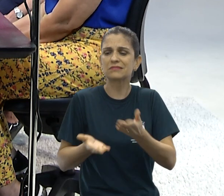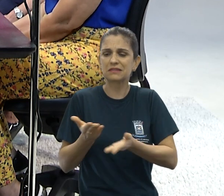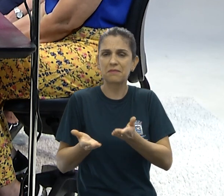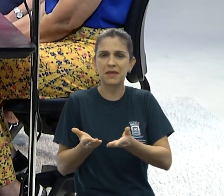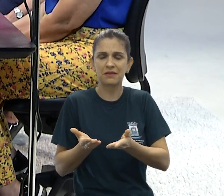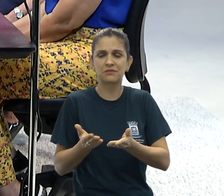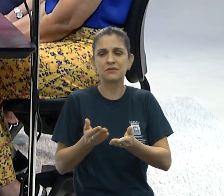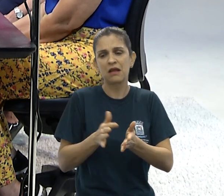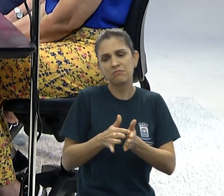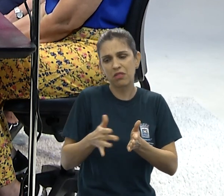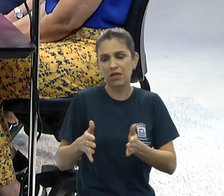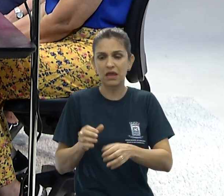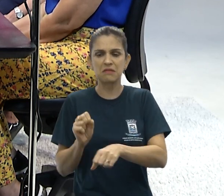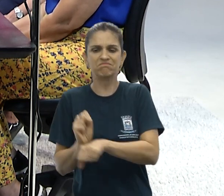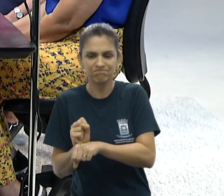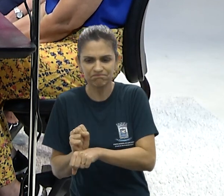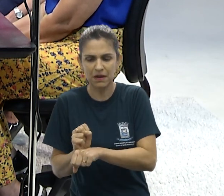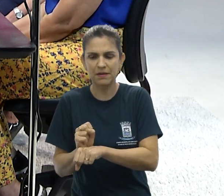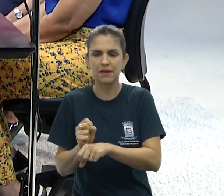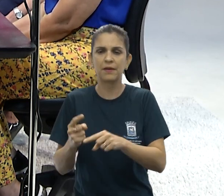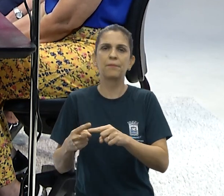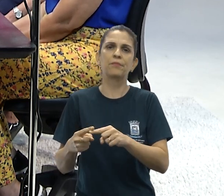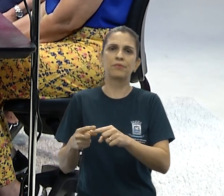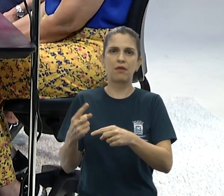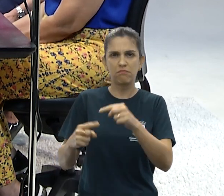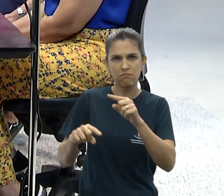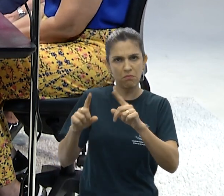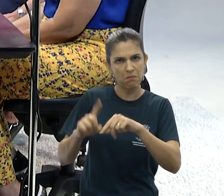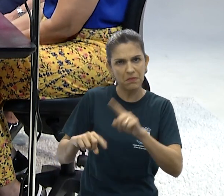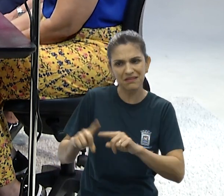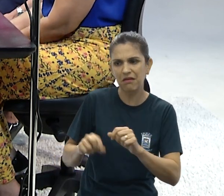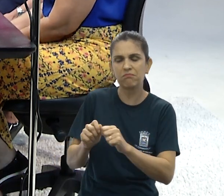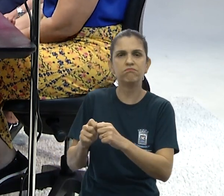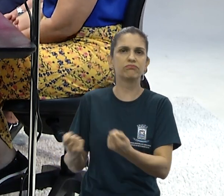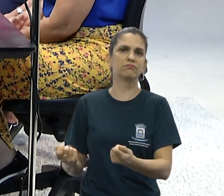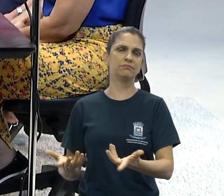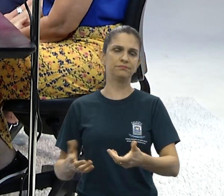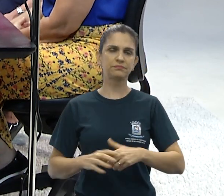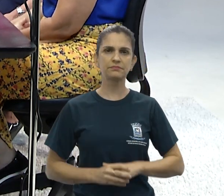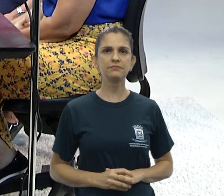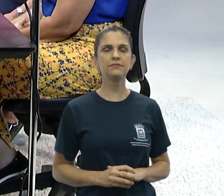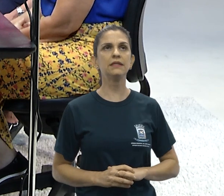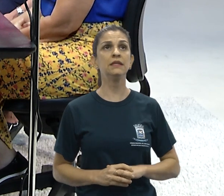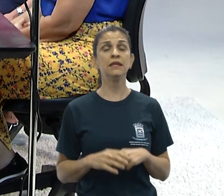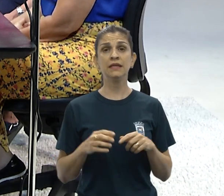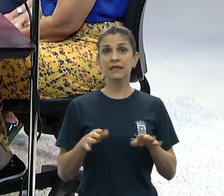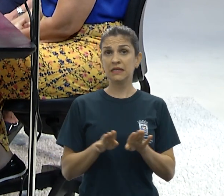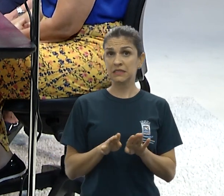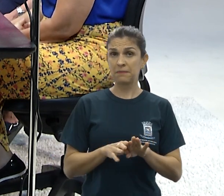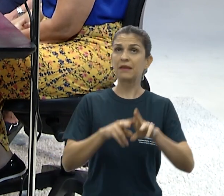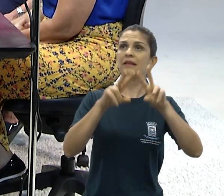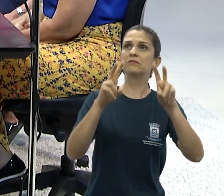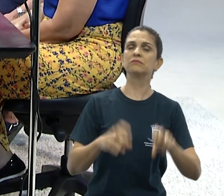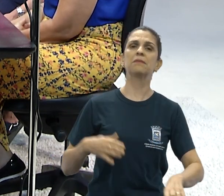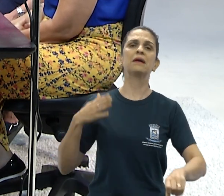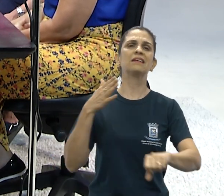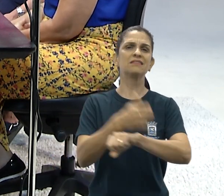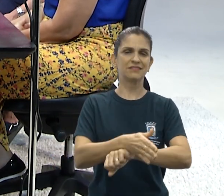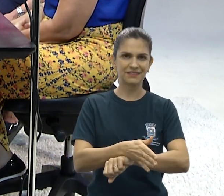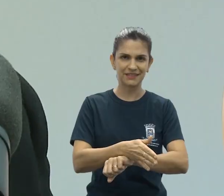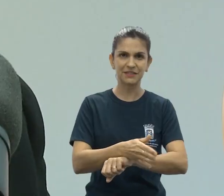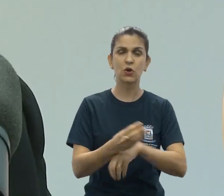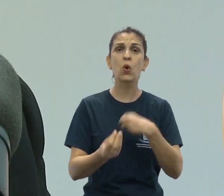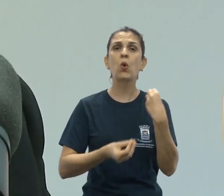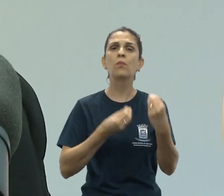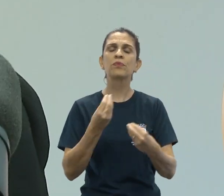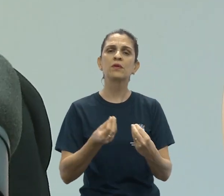estamos falando de acesso, né? Assim, a grande preocupação da gente é o acesso, porque estando, né, tratado dentro de uma